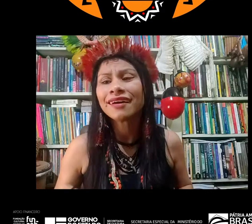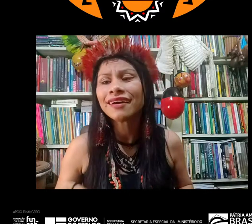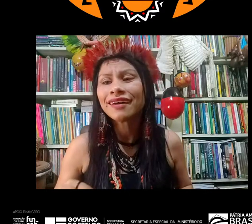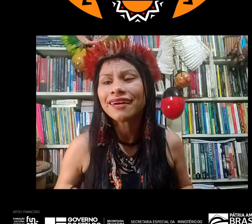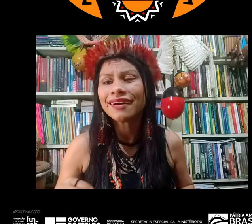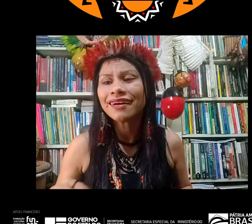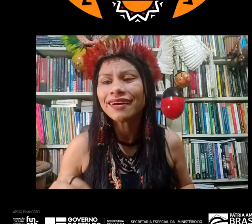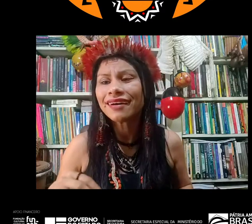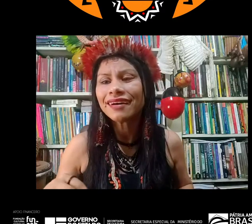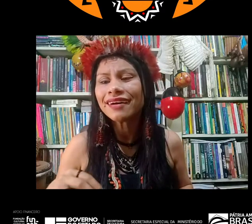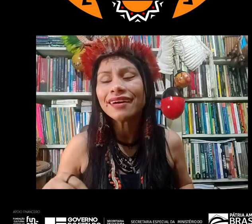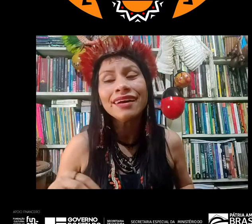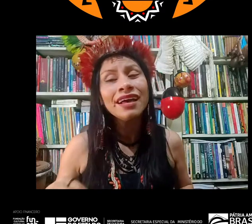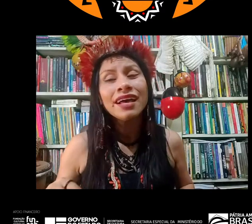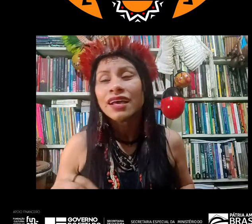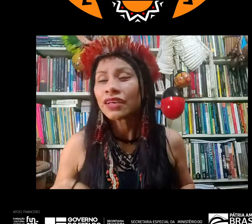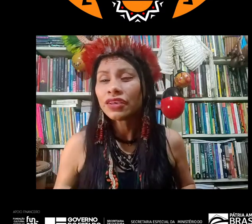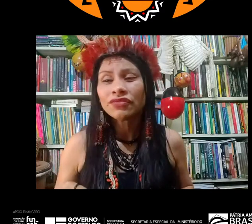mata,